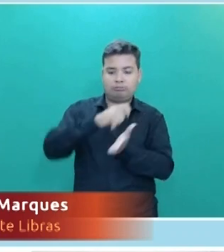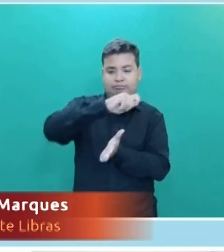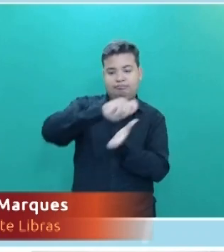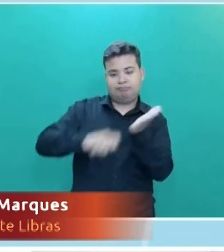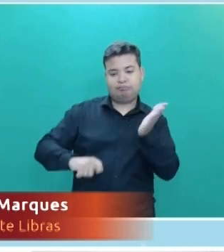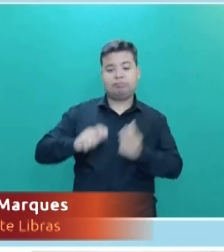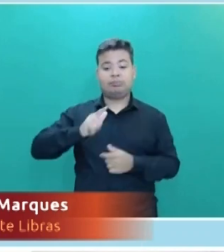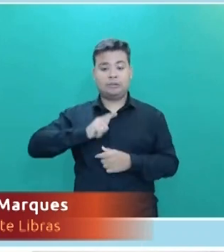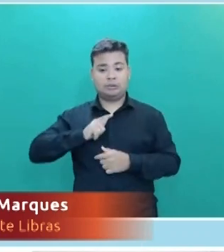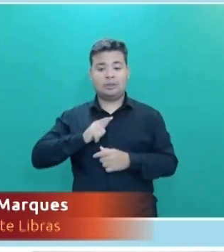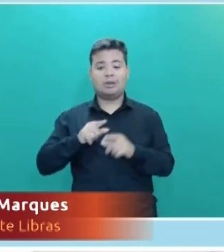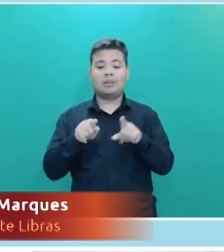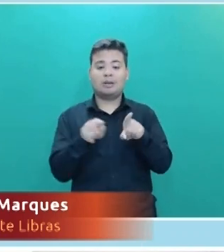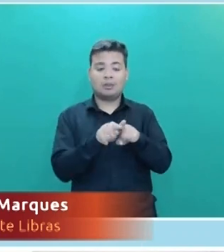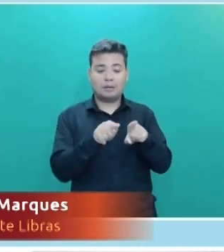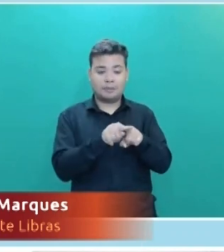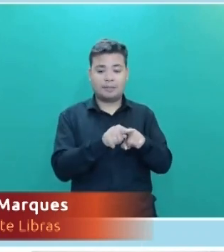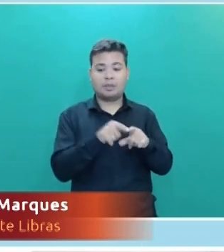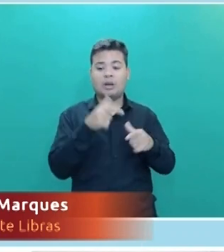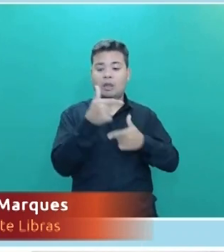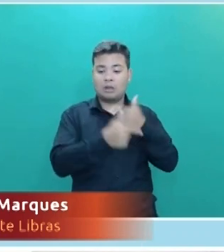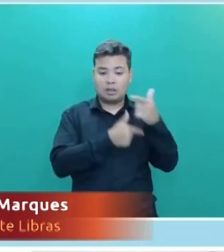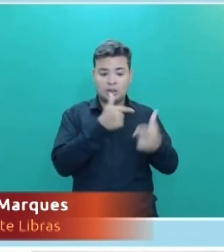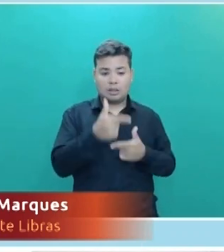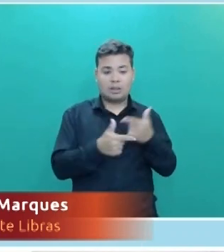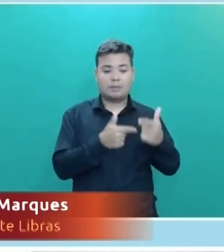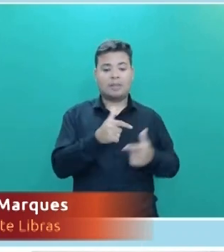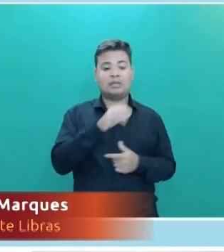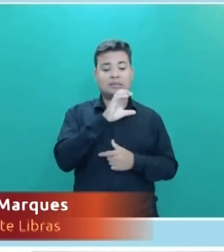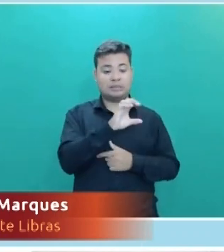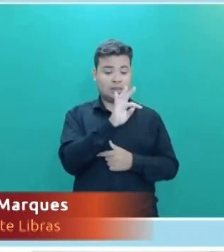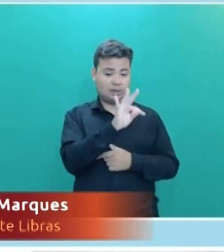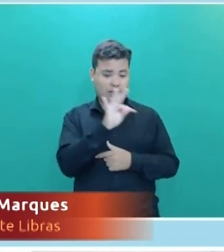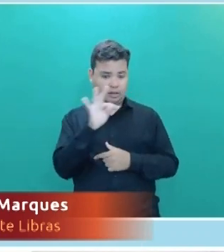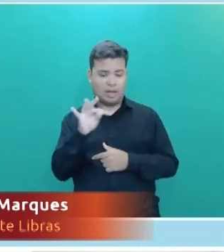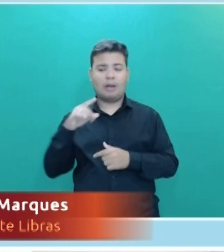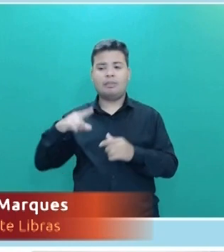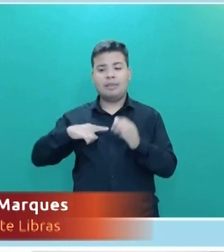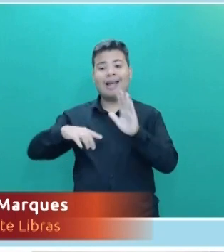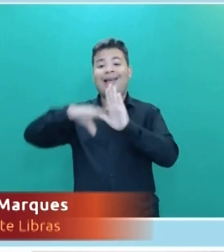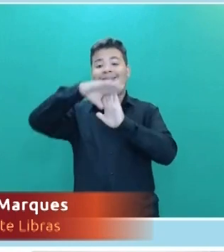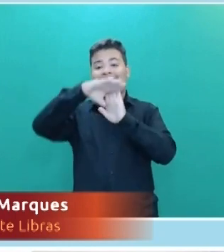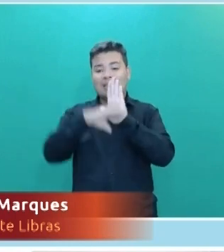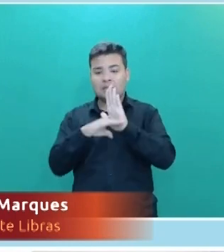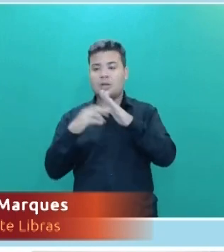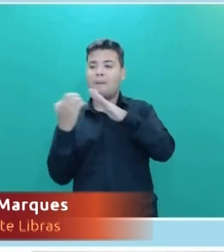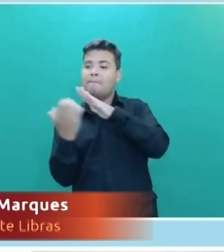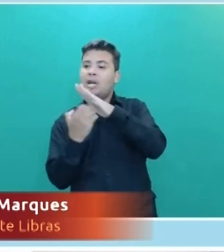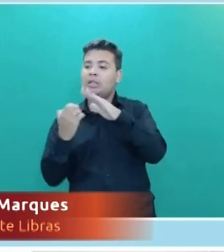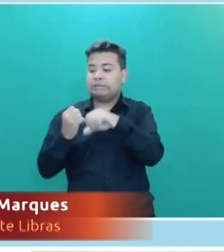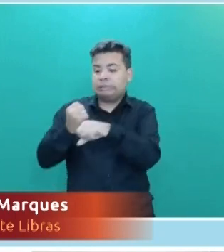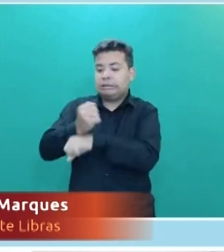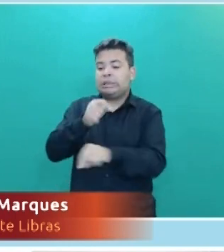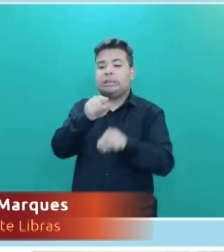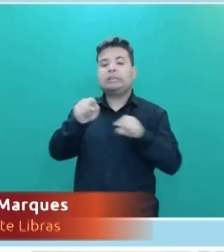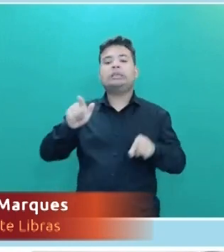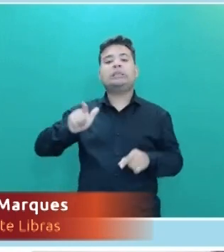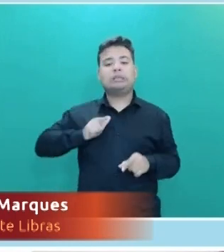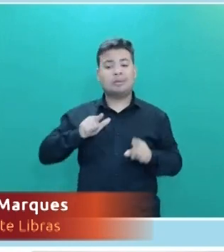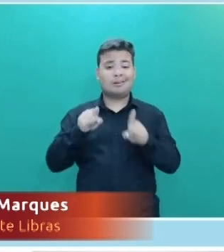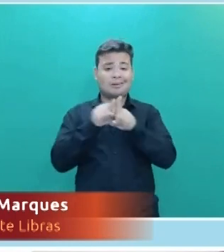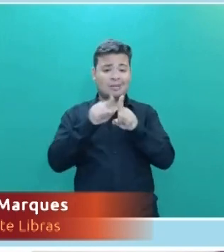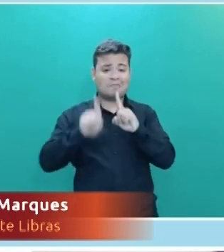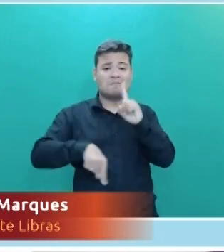o trabalho da CPT, a gente também tem a lista suja, tem vários sites, né, e redes sociais hoje em dia que falam do